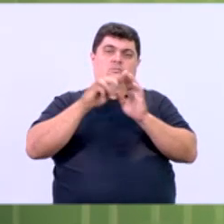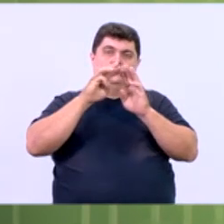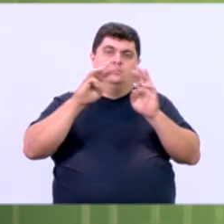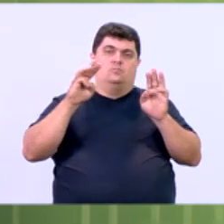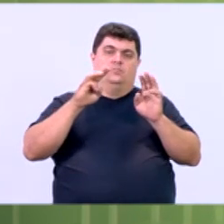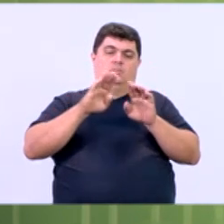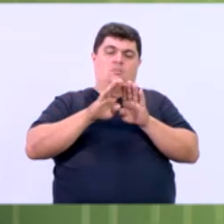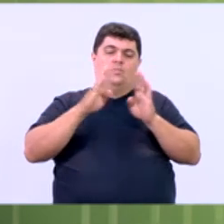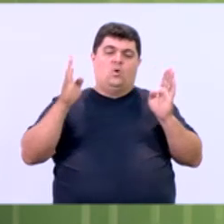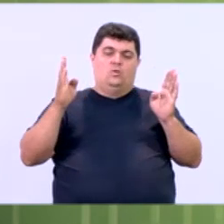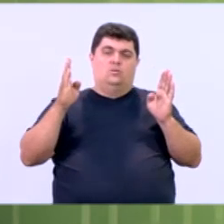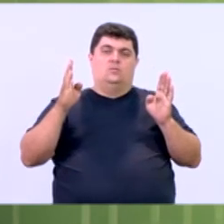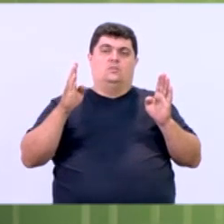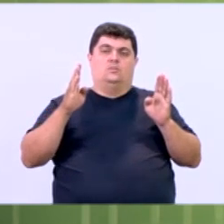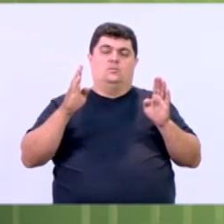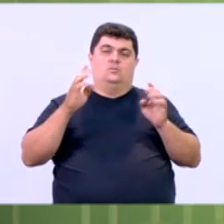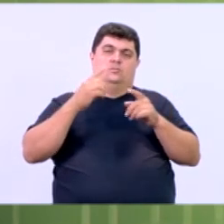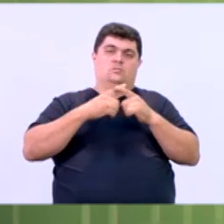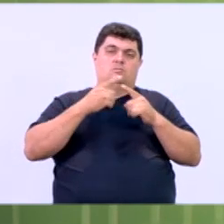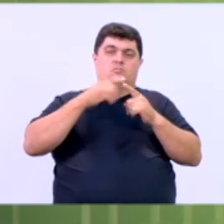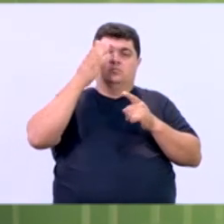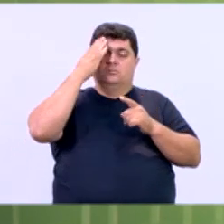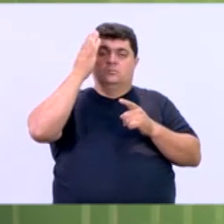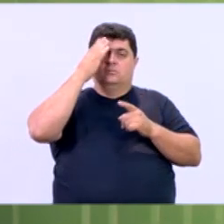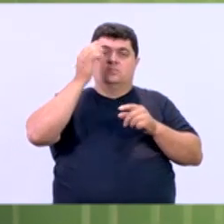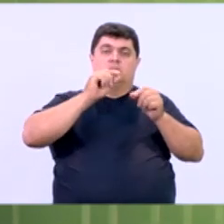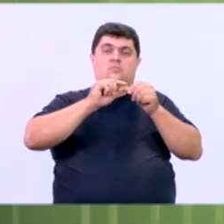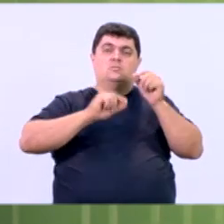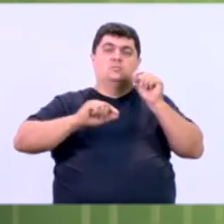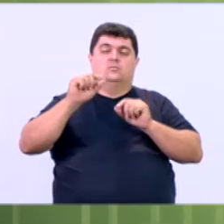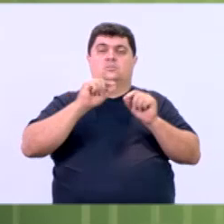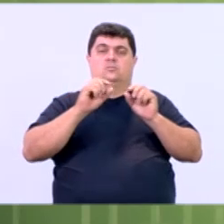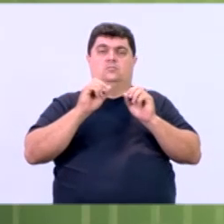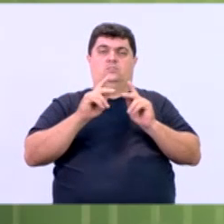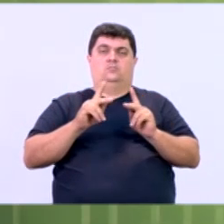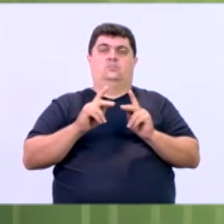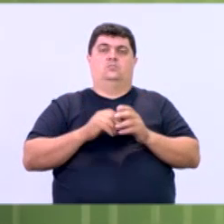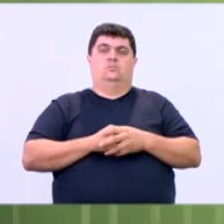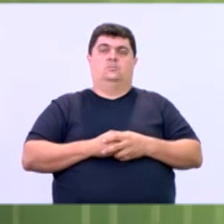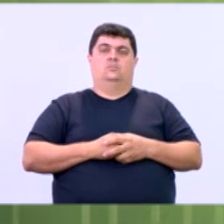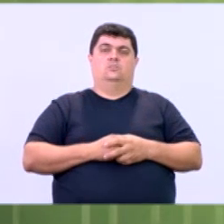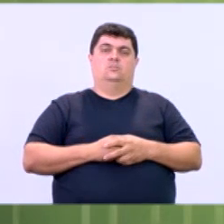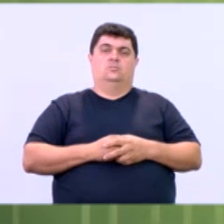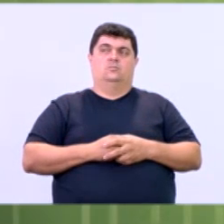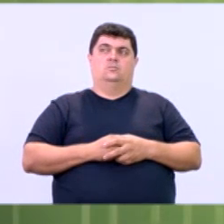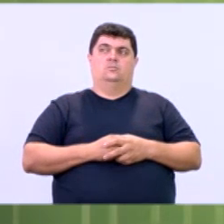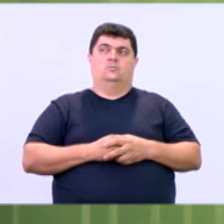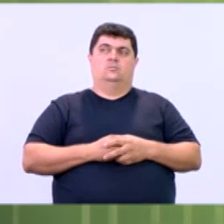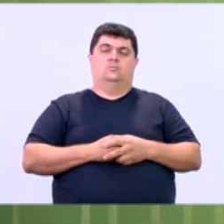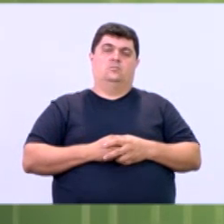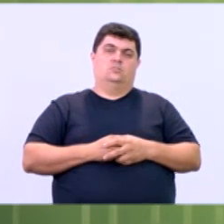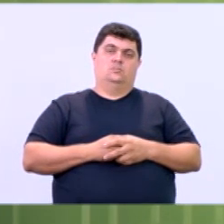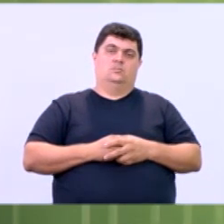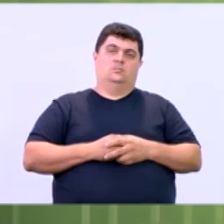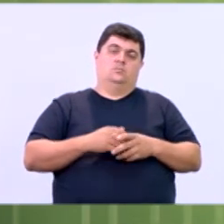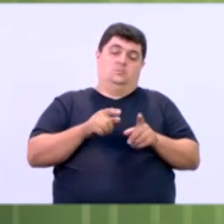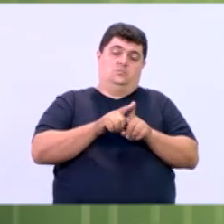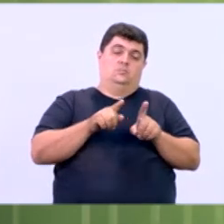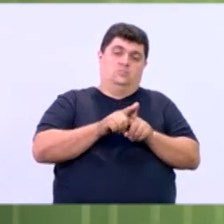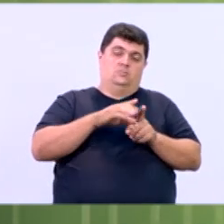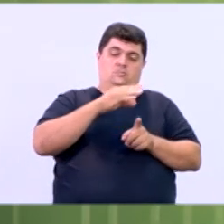abram o HTML para saber o que vocês têm que completar, tá? Tanto o referente